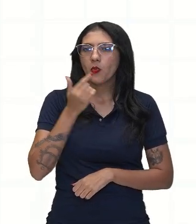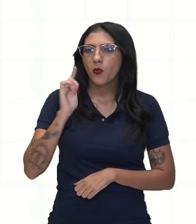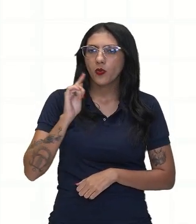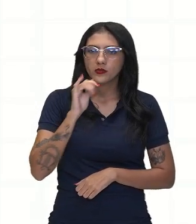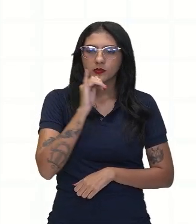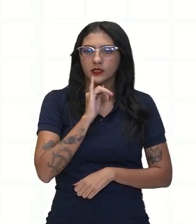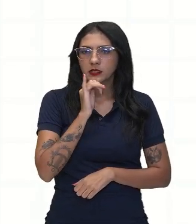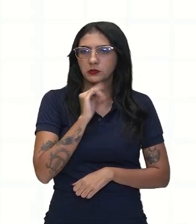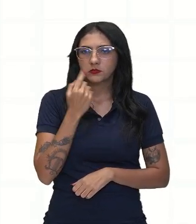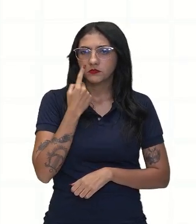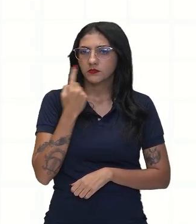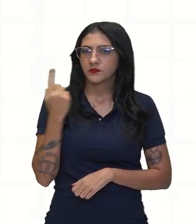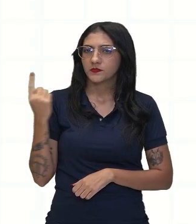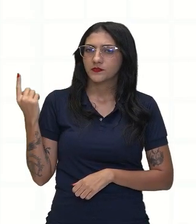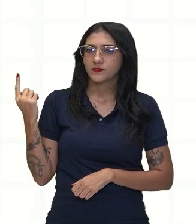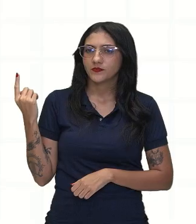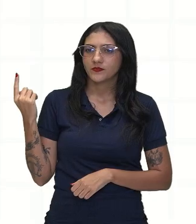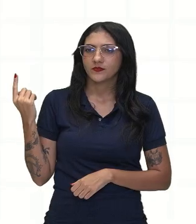andou